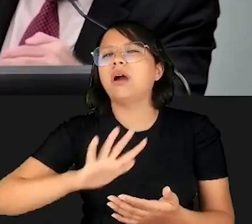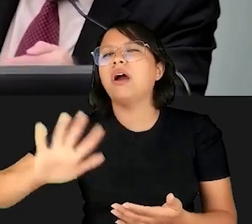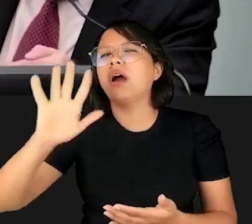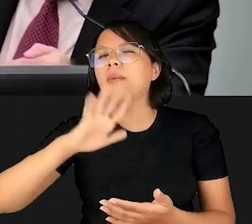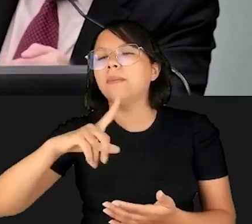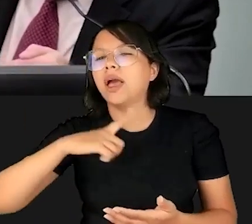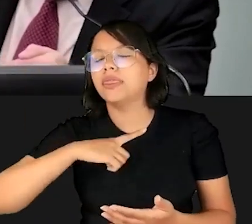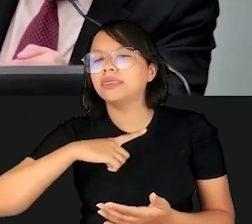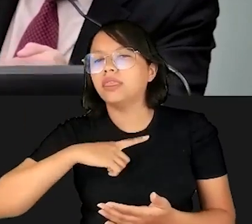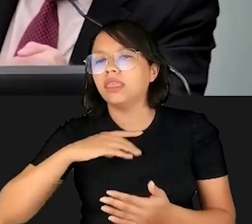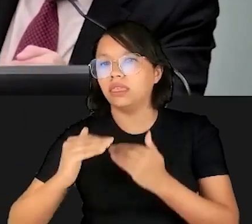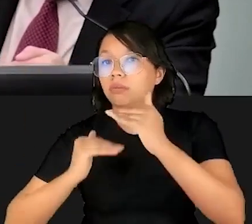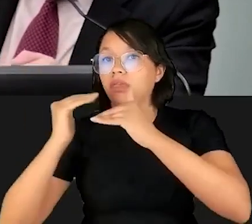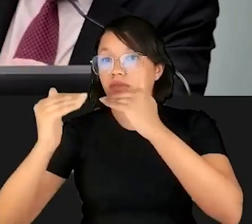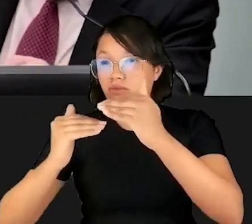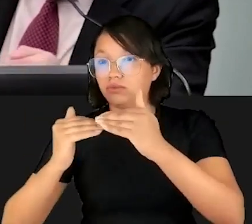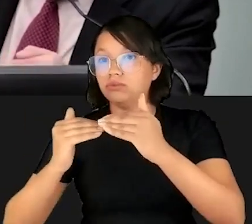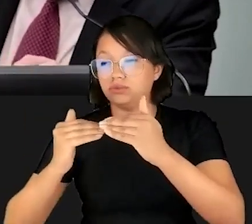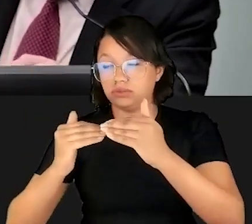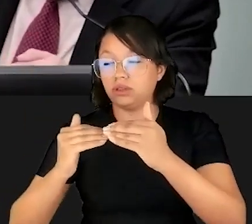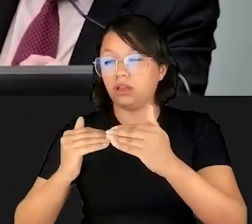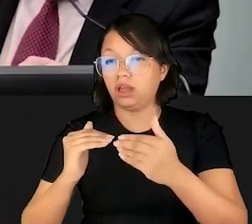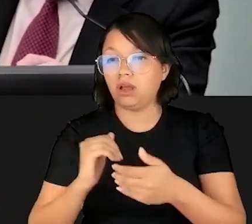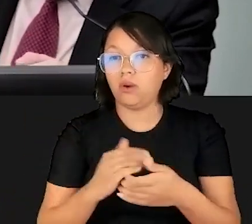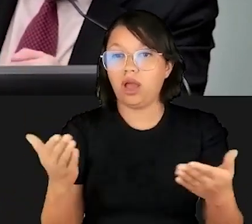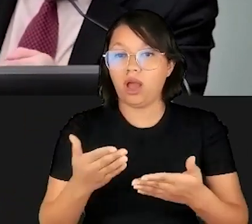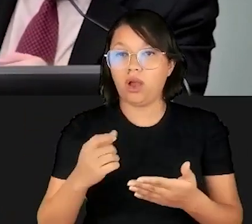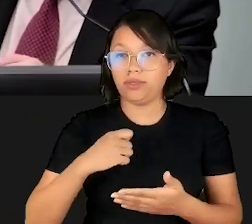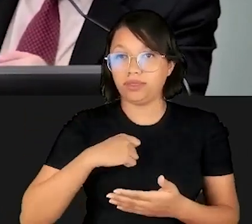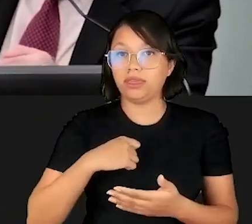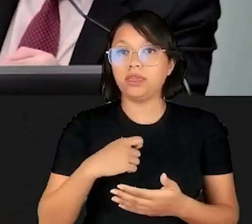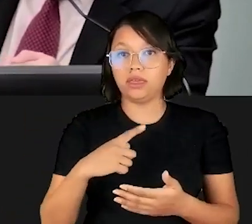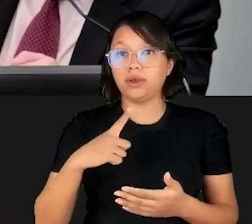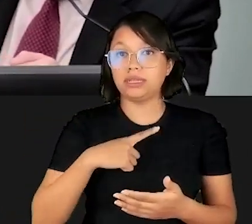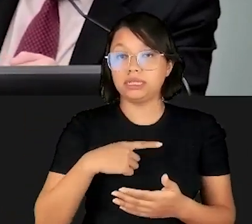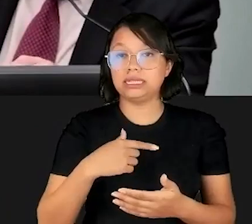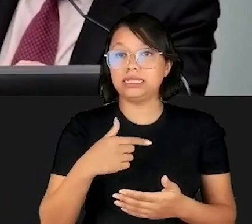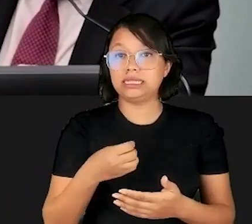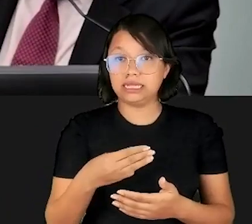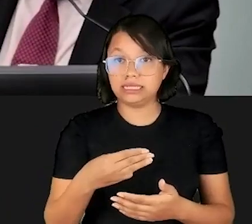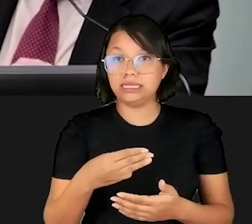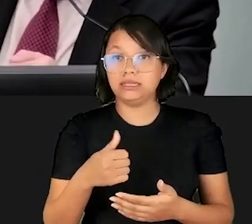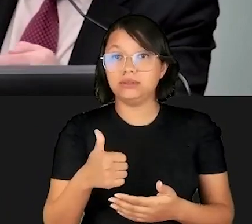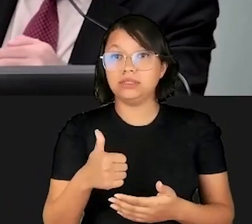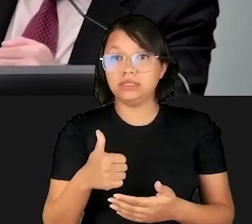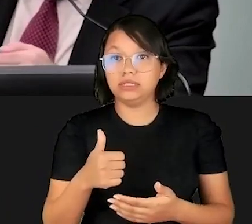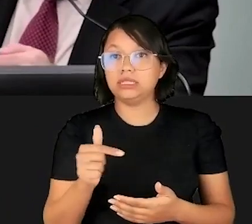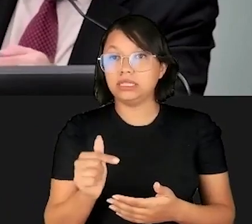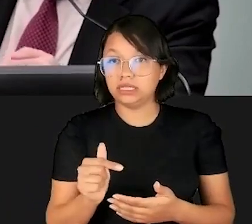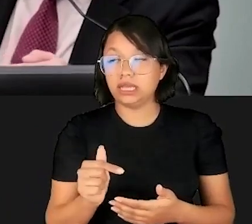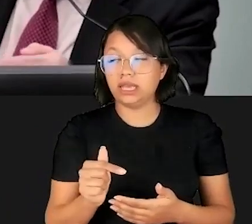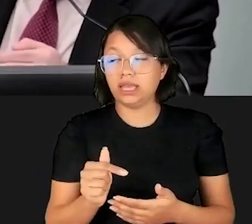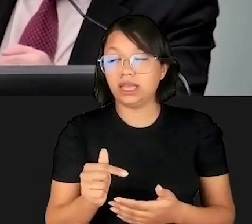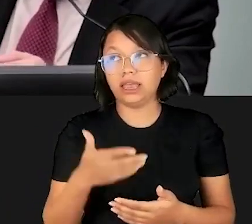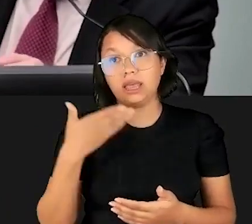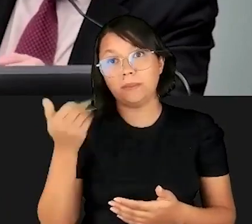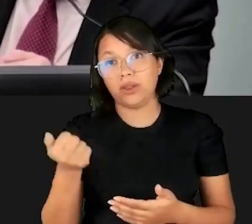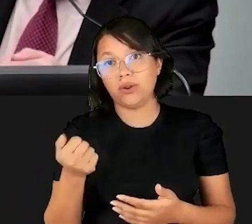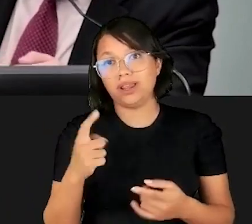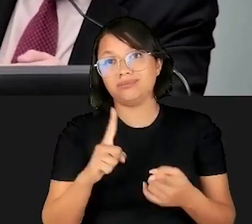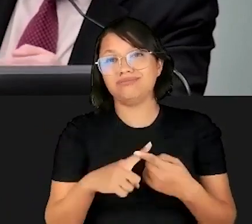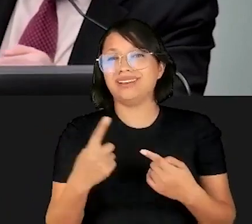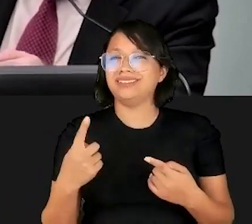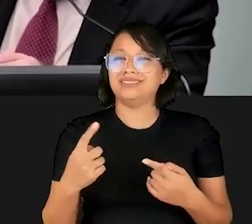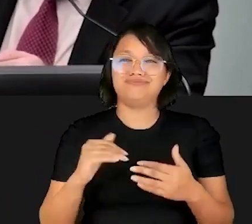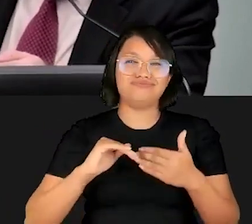saímos de 242 UNACONs, CACONs para 317. Está melhorando, mas continua aquém e mal distribuído.